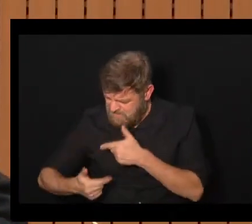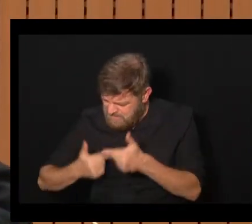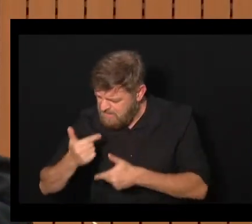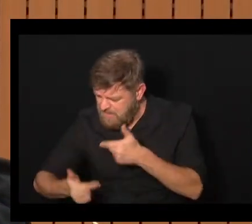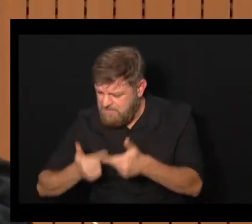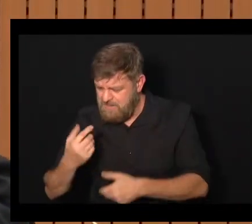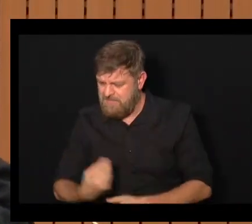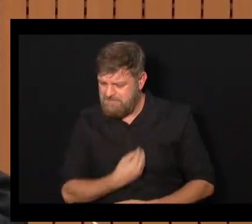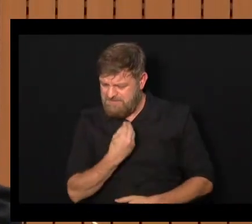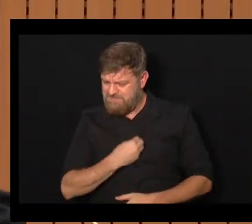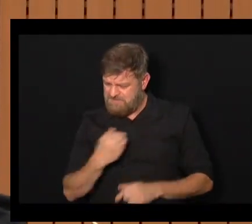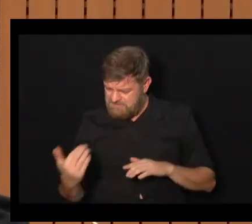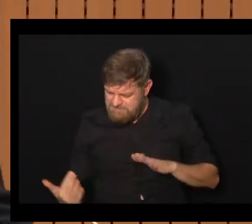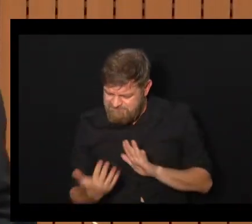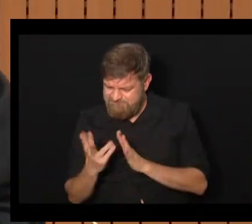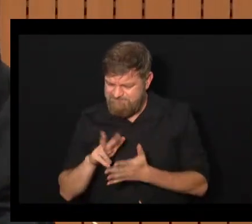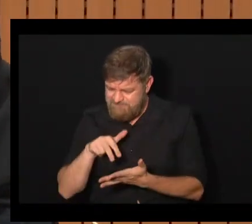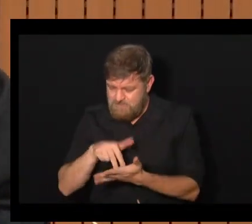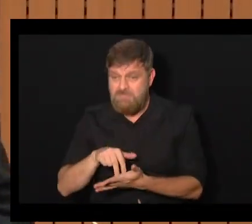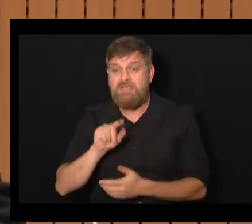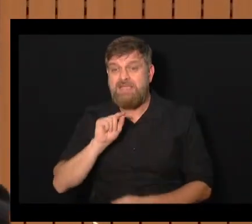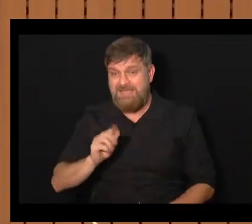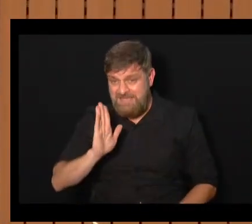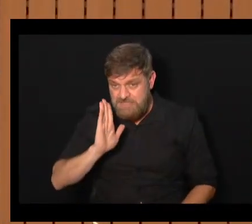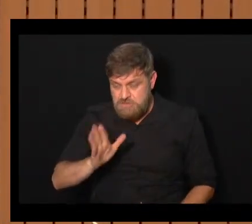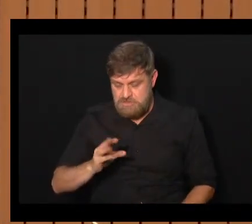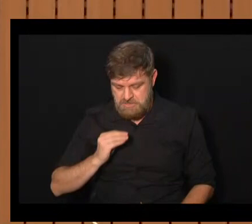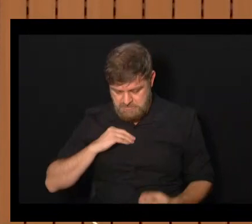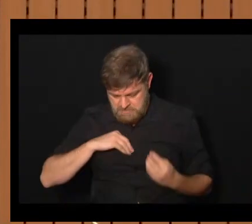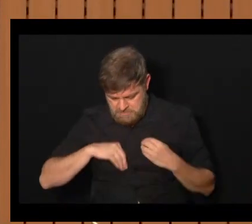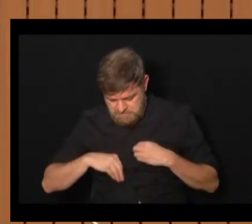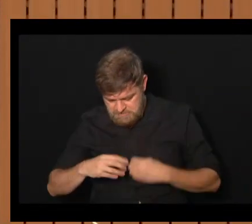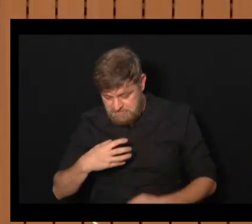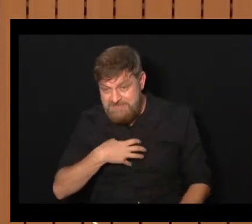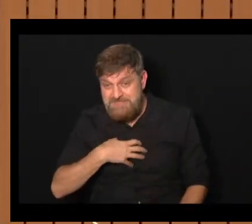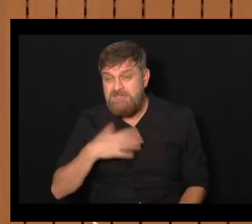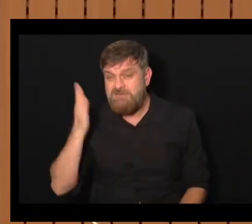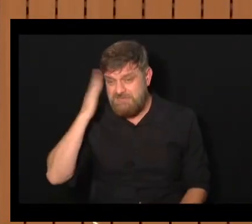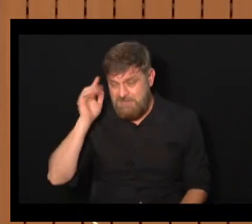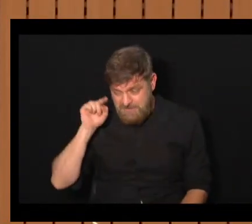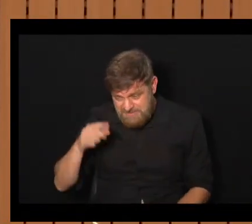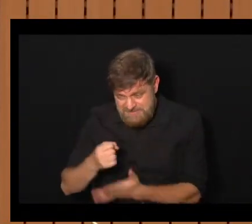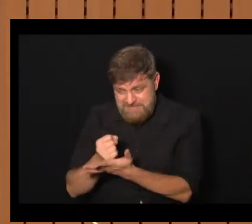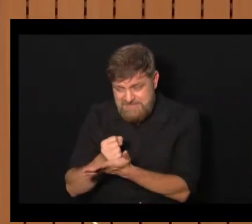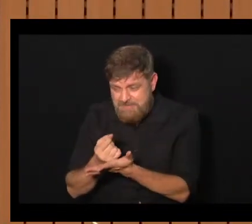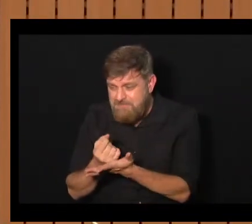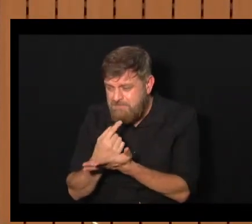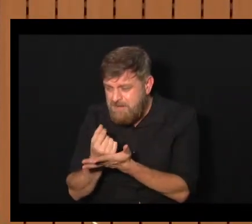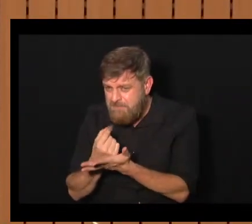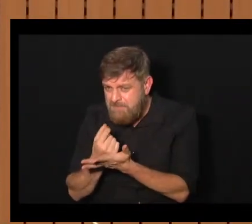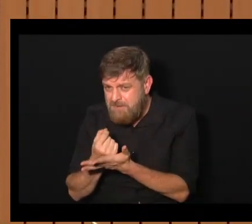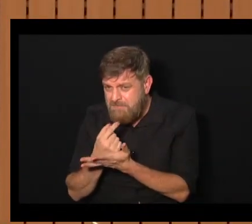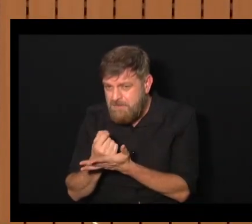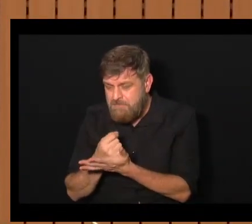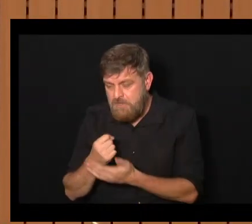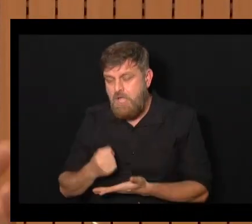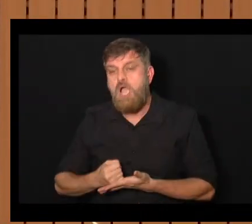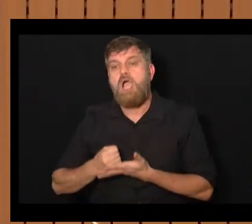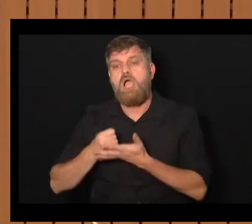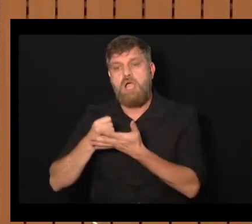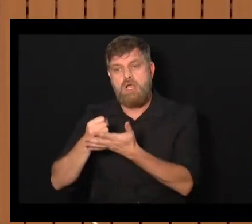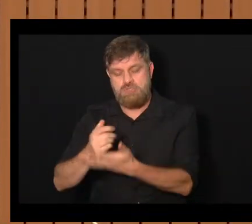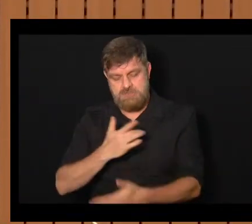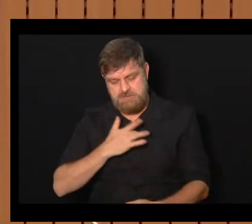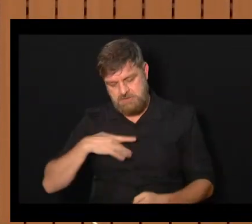a dia, para terem disposição. Quem já enfrentou um quadro depressivo sabe como esses medicamentos, quando devidamente prescritos, ajudam